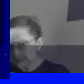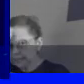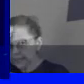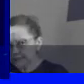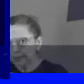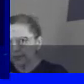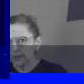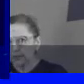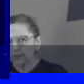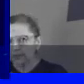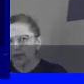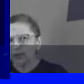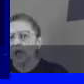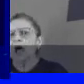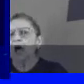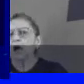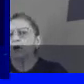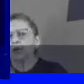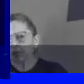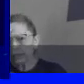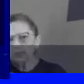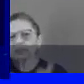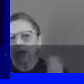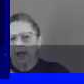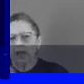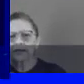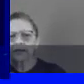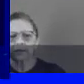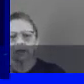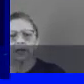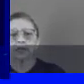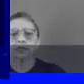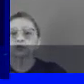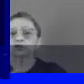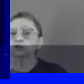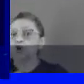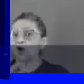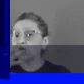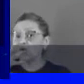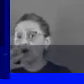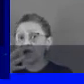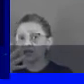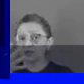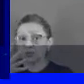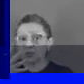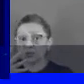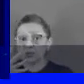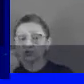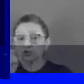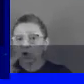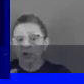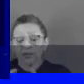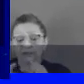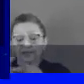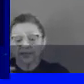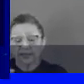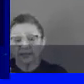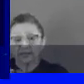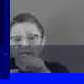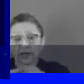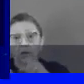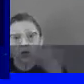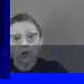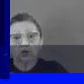secretos conduzidos nas Cortes Superiores. Pacheco também é alvo de críticas porque o Senado vem se omitindo em